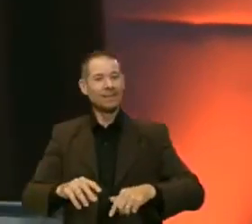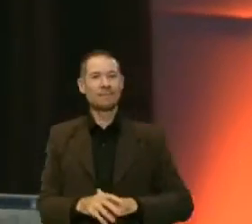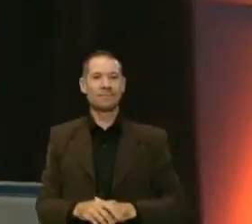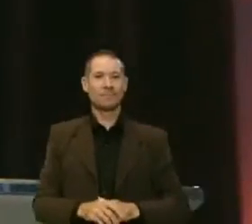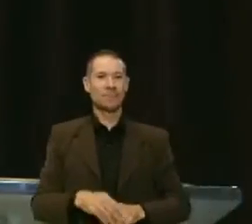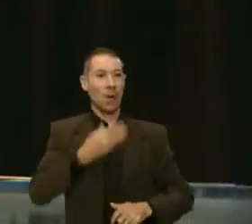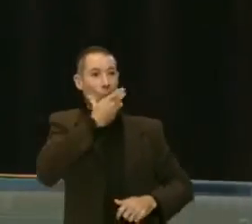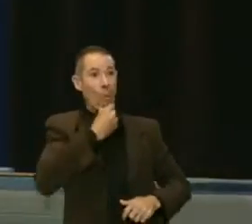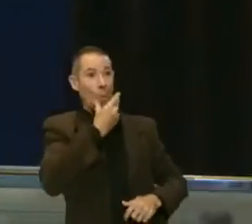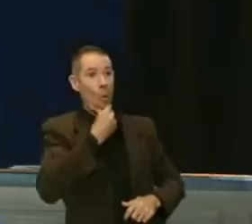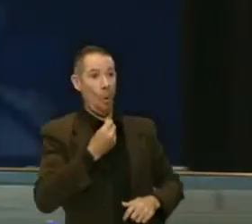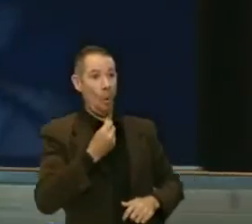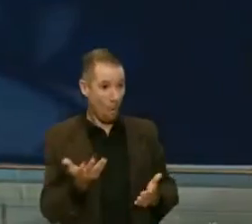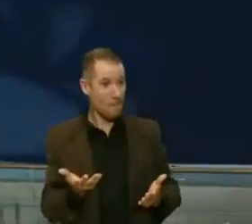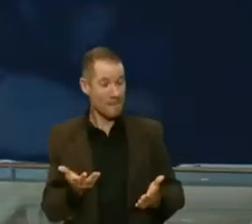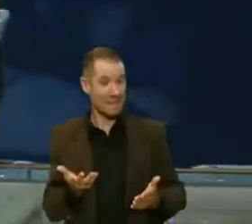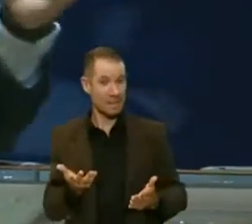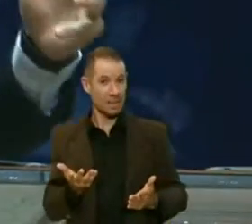O carcereiro entra,